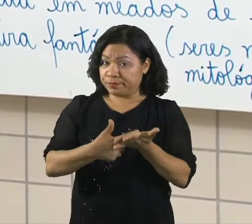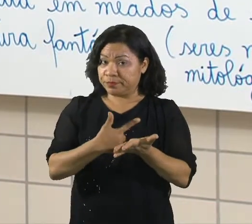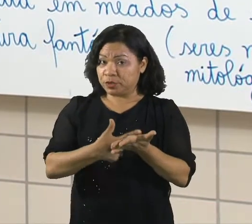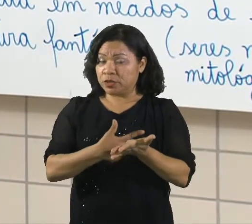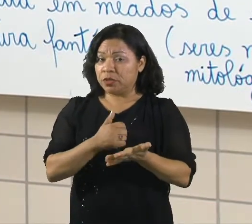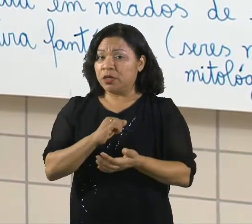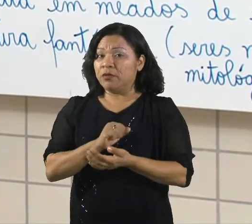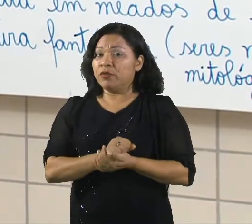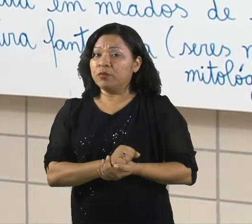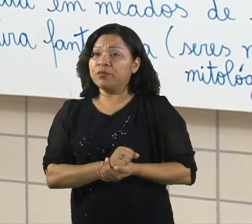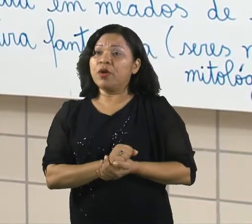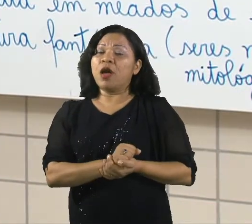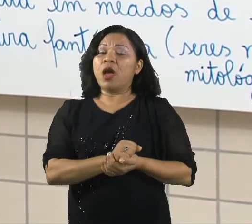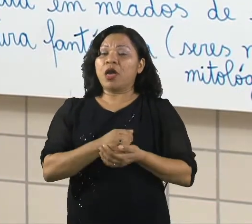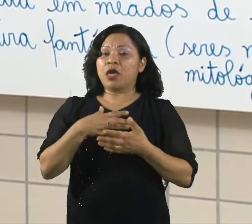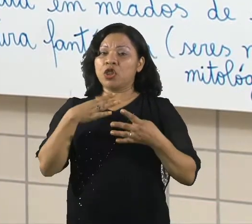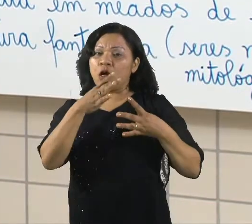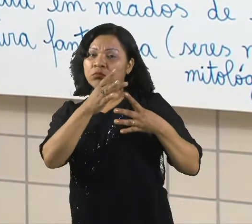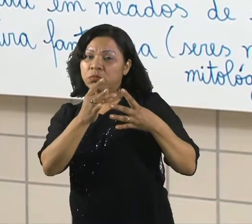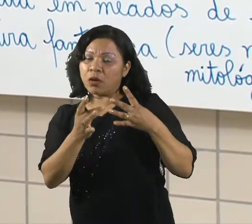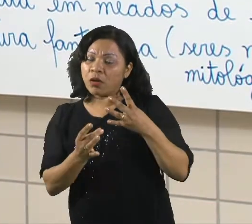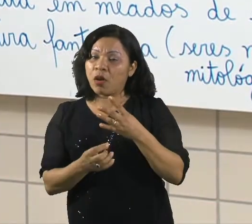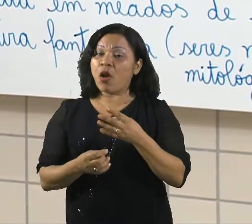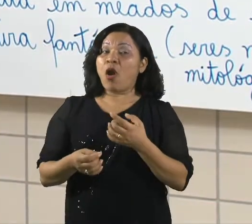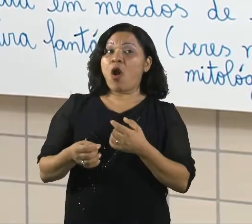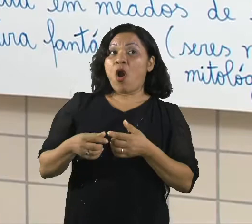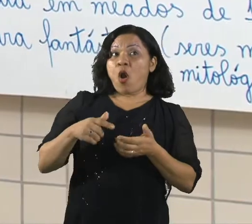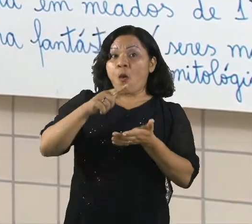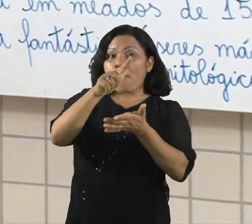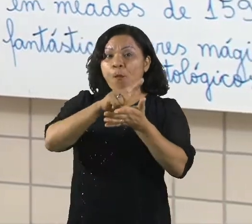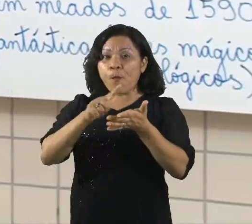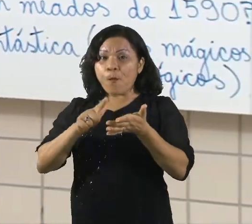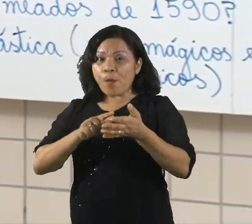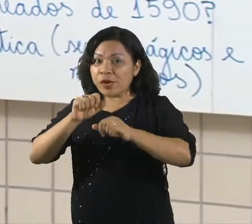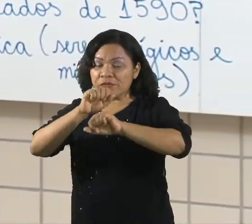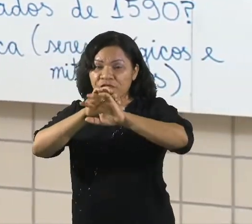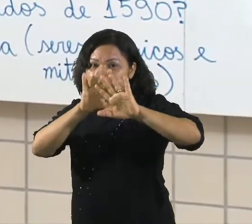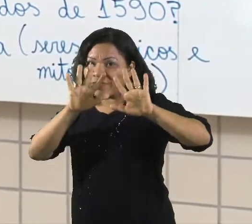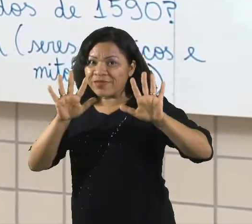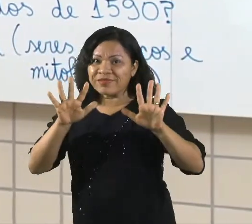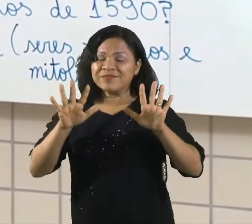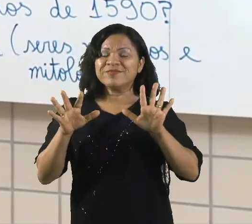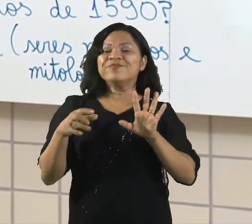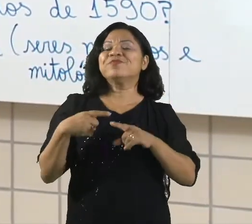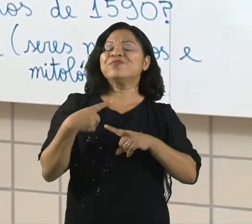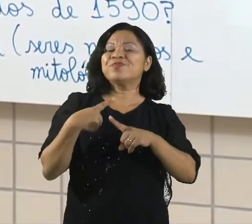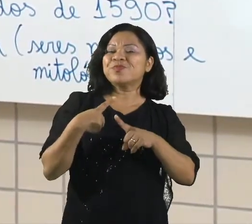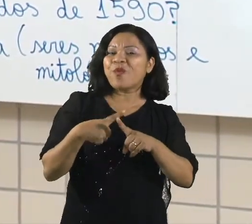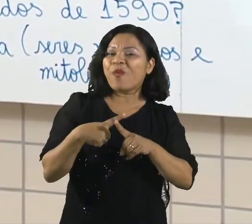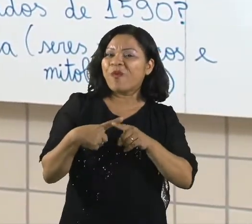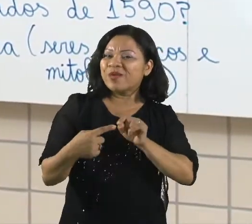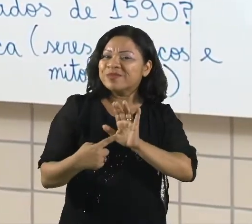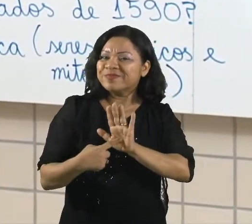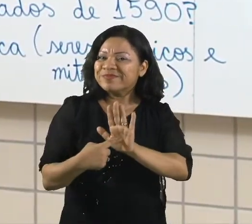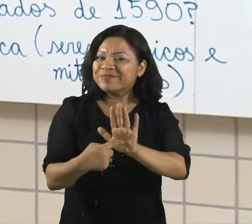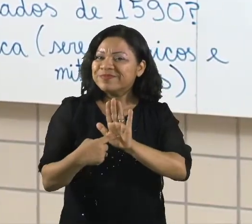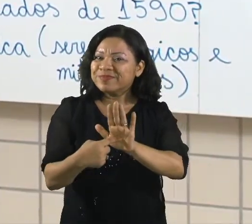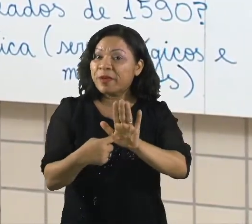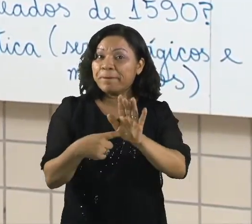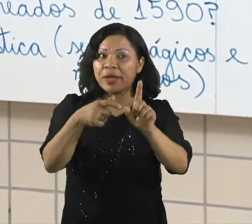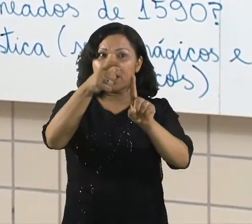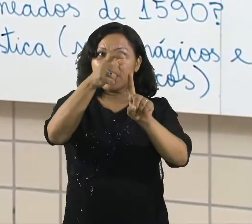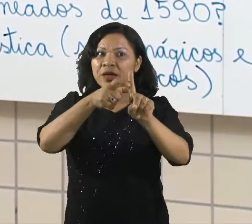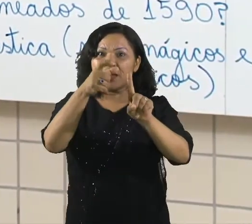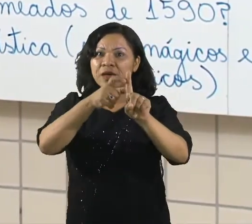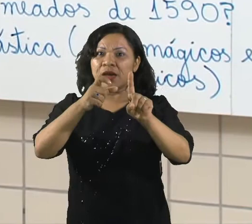classificamos como uma literatura fantástica. Por que é uma literatura fantástica? Porque apresenta seres mágicos